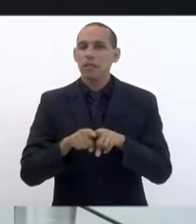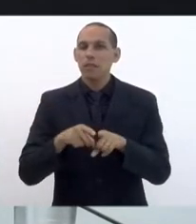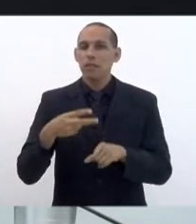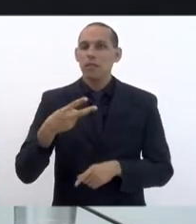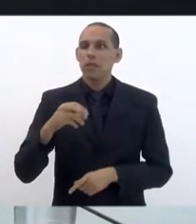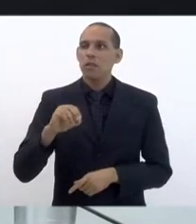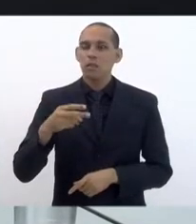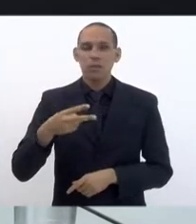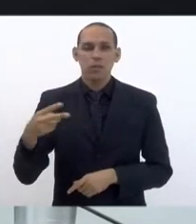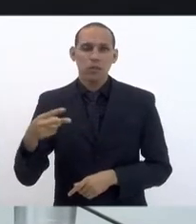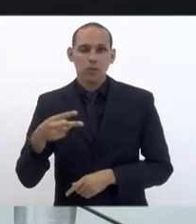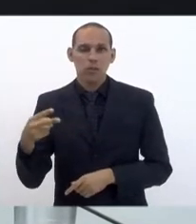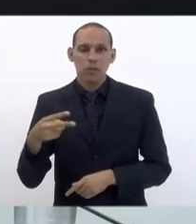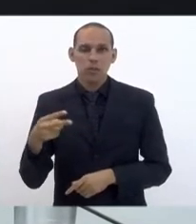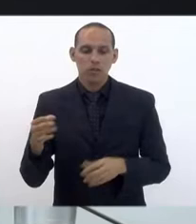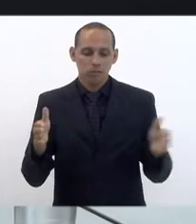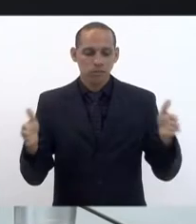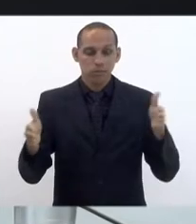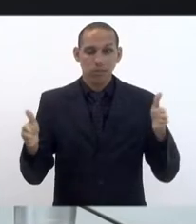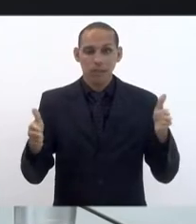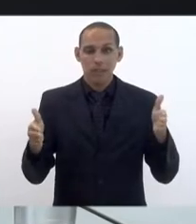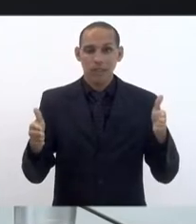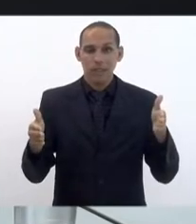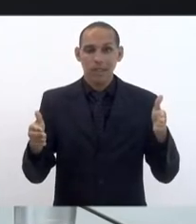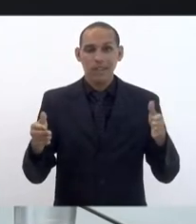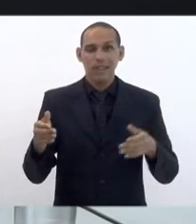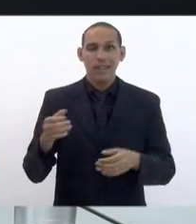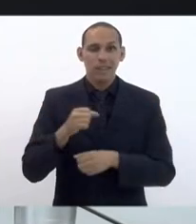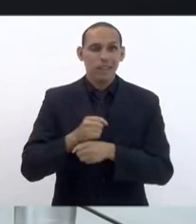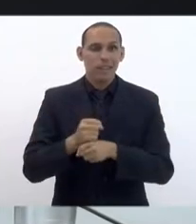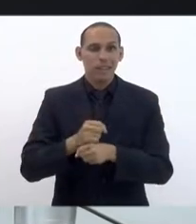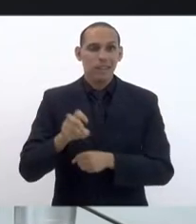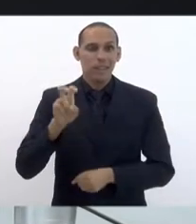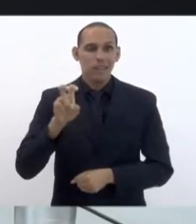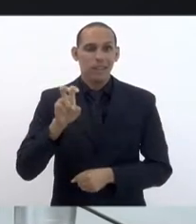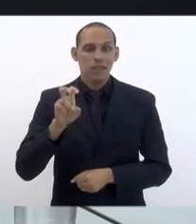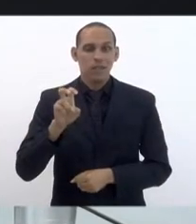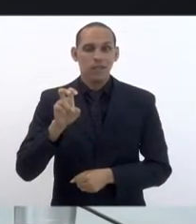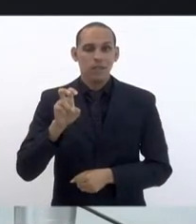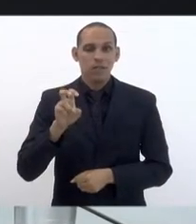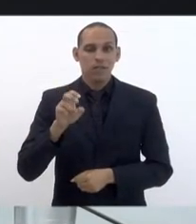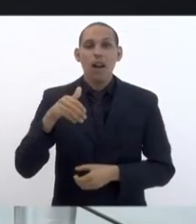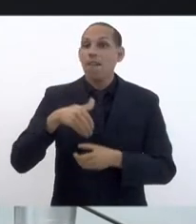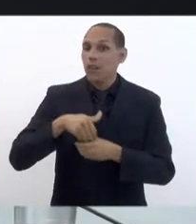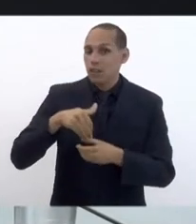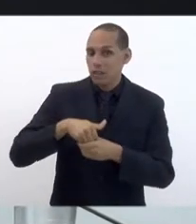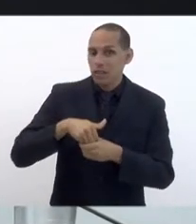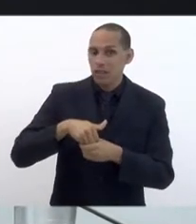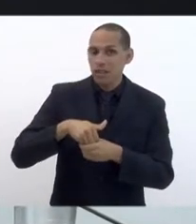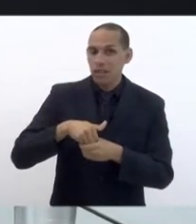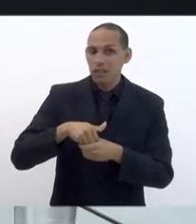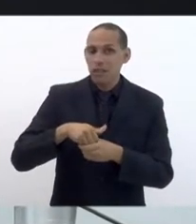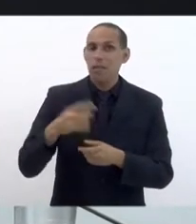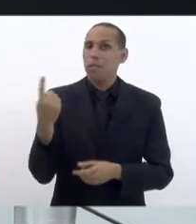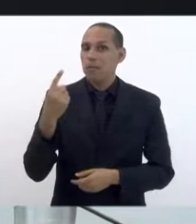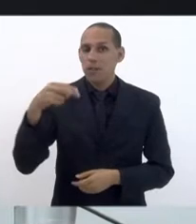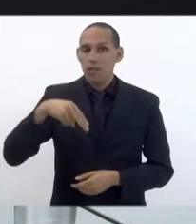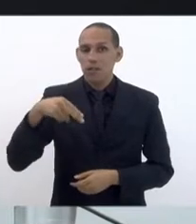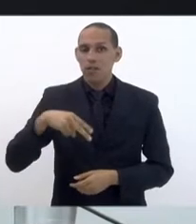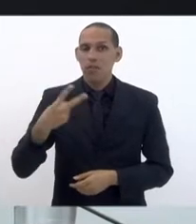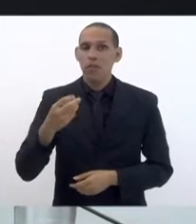2017-2022, cinco anos se passaram. 2016. Não, a votação foi 1º de novembro de